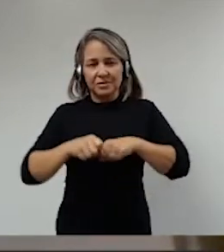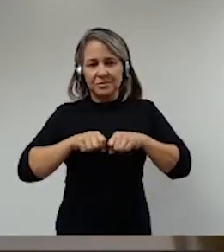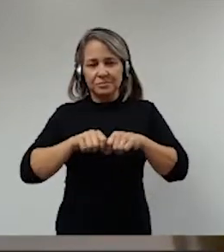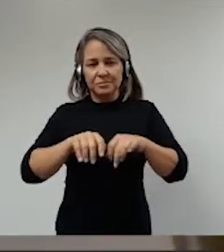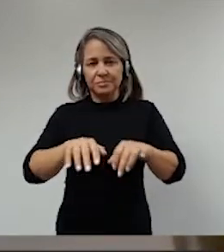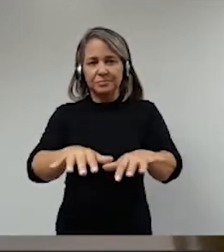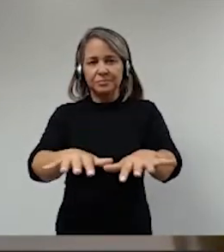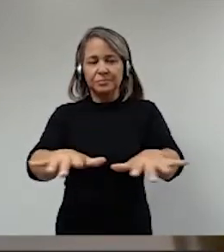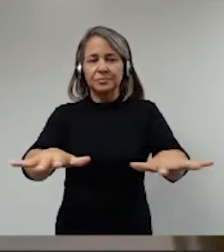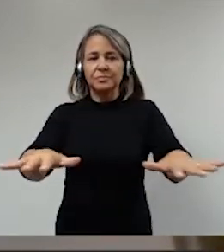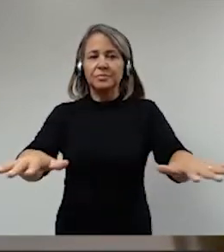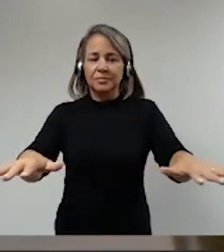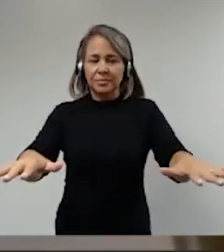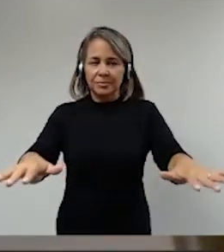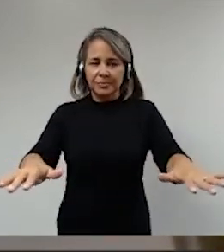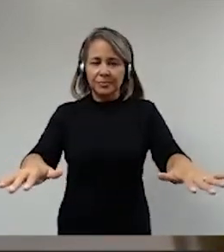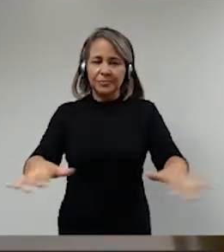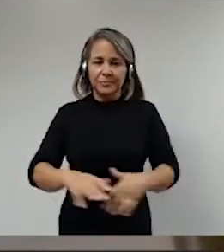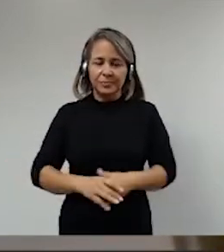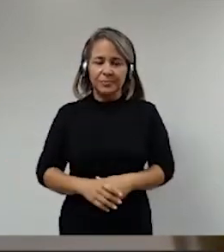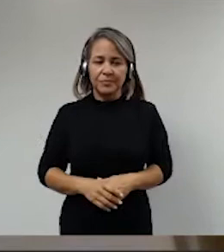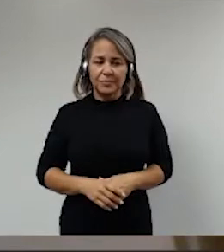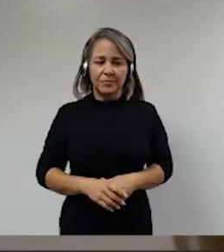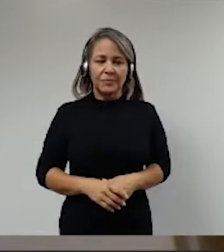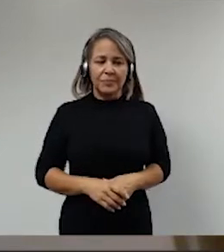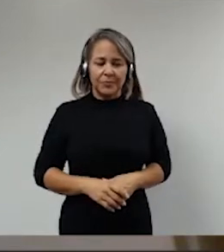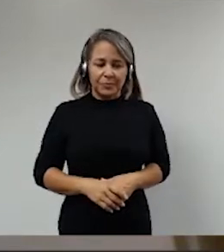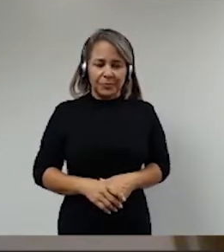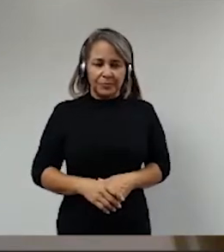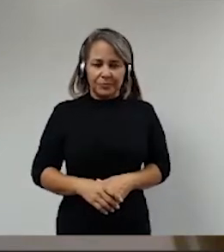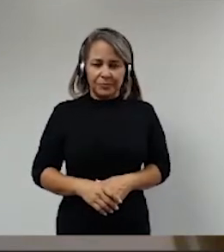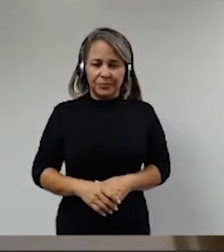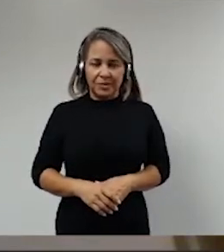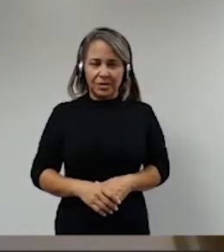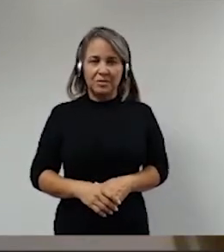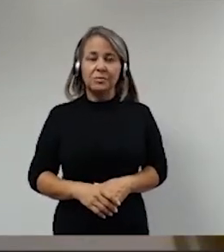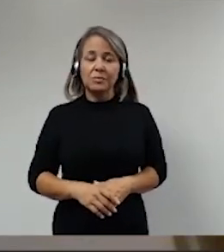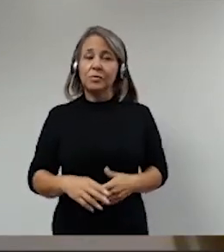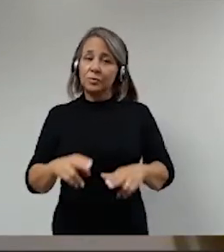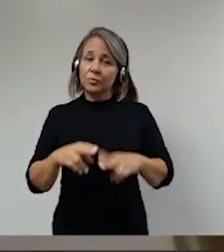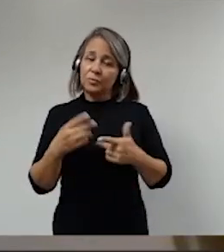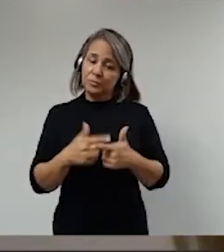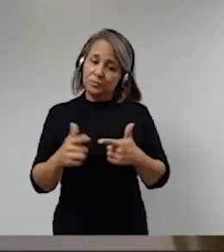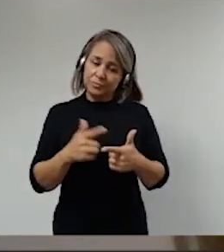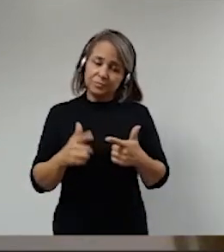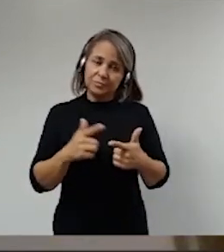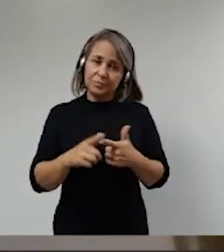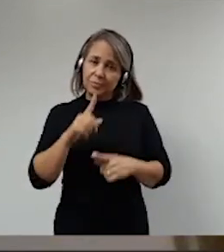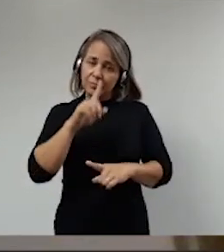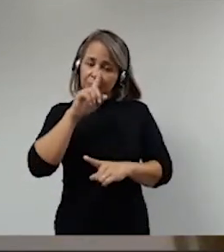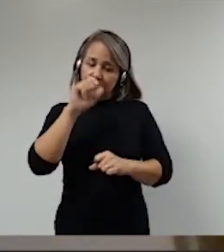inesperada, enfim, tão singular, né, na cadeia produtiva das indústrias criativas, né.